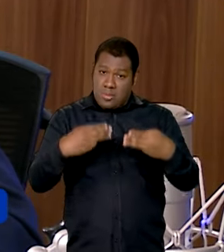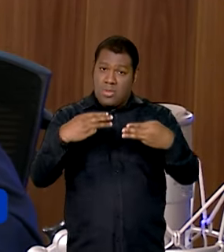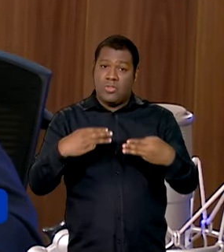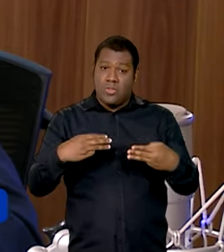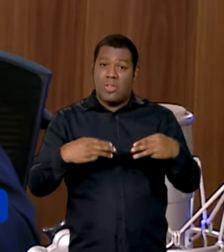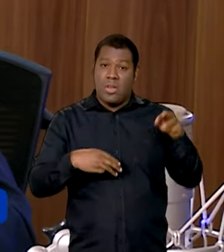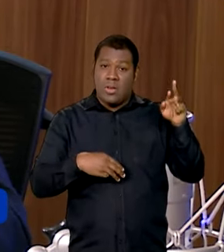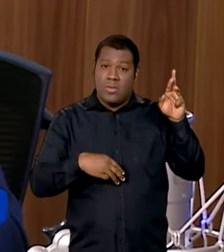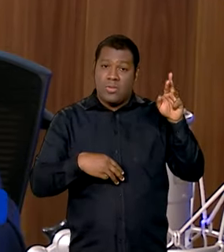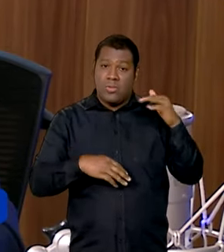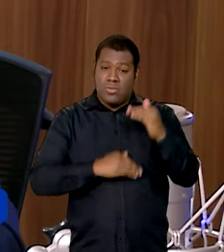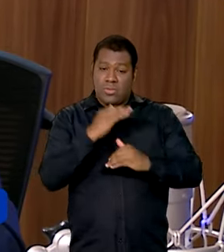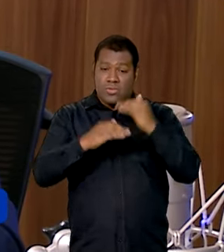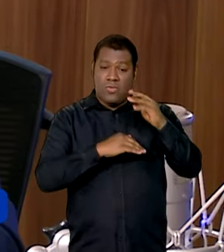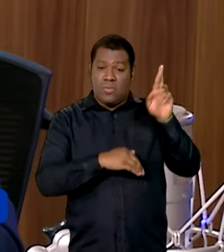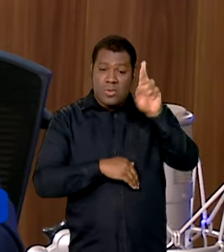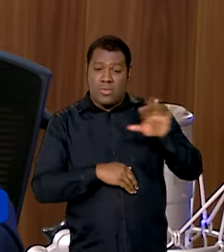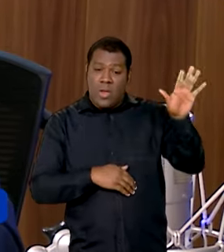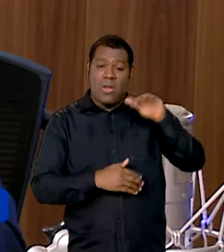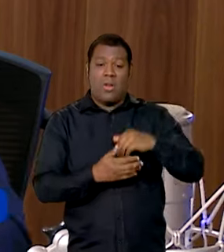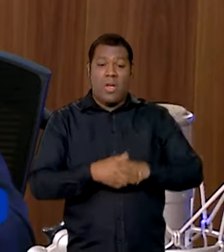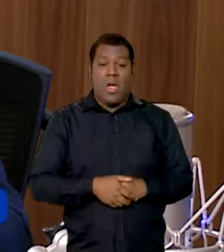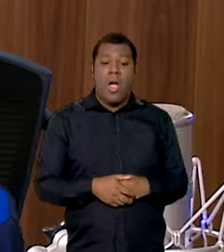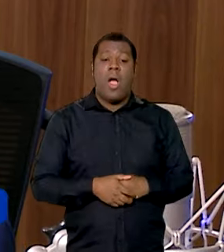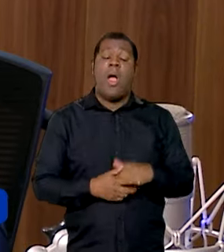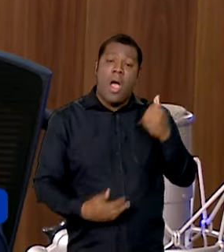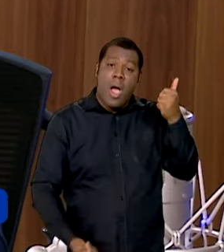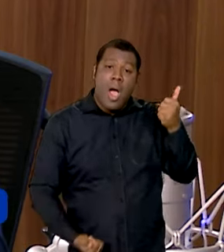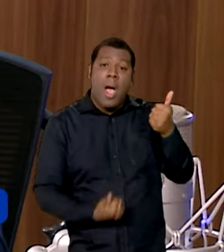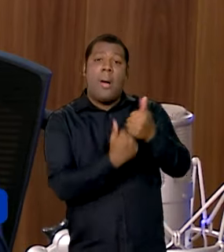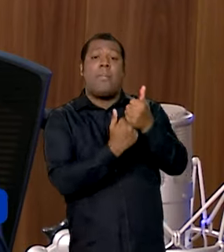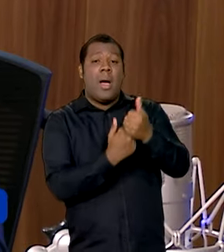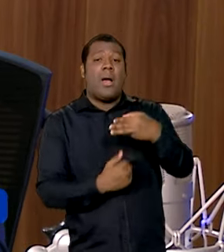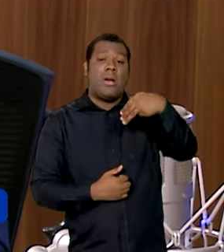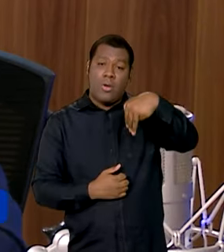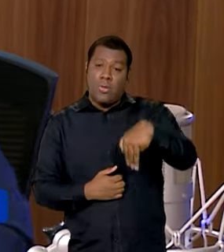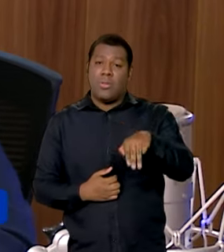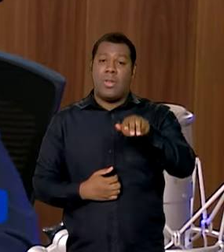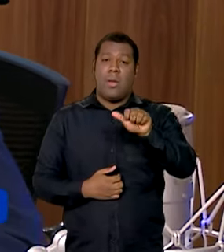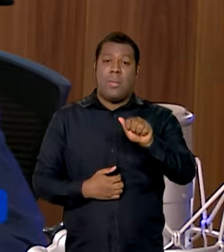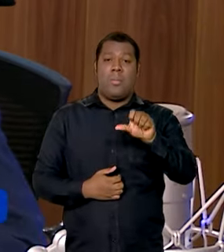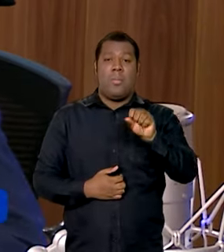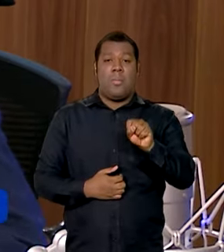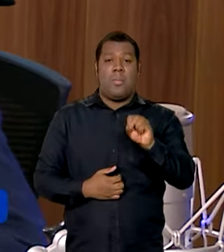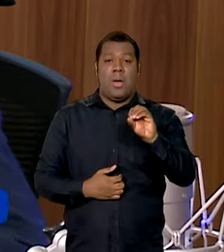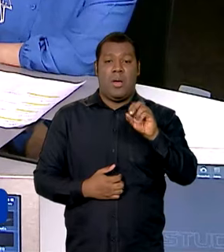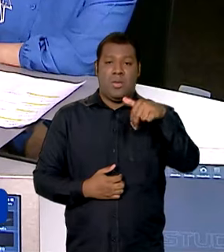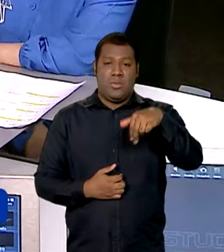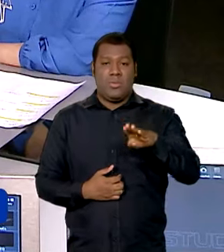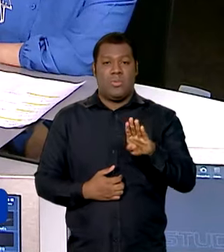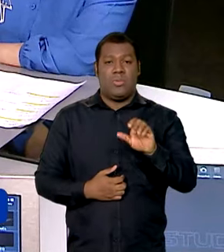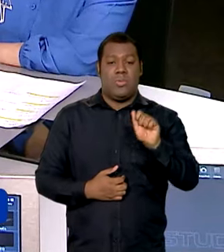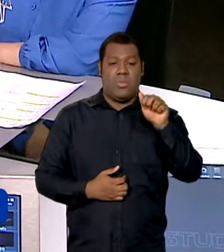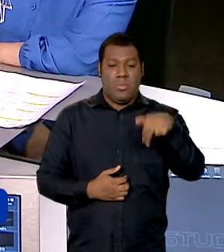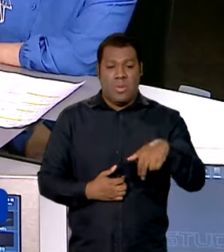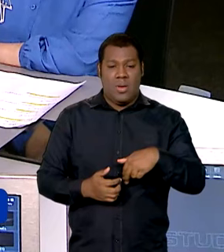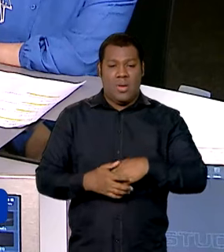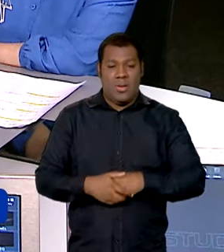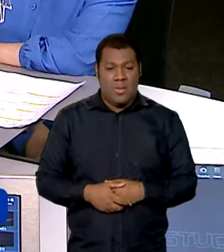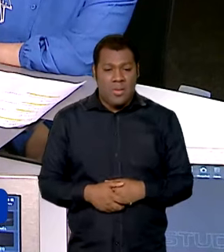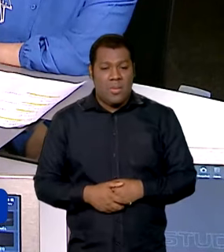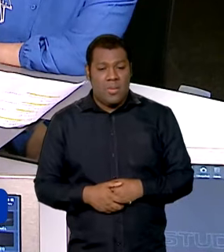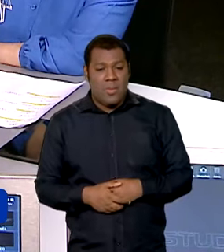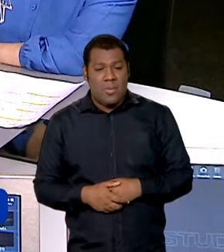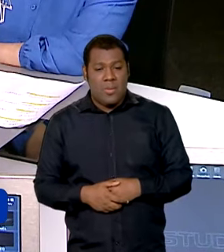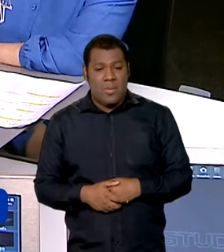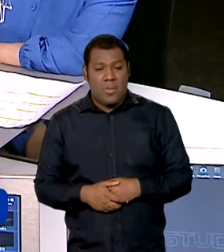é na cadeia do Açaí apoiando a Amazon by para sair de eh 150